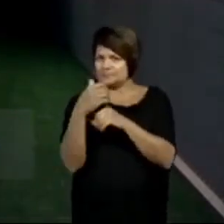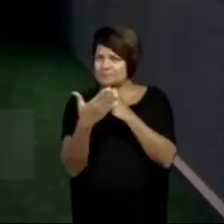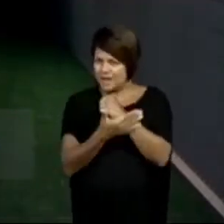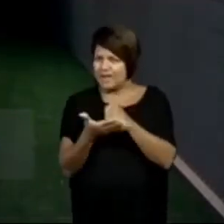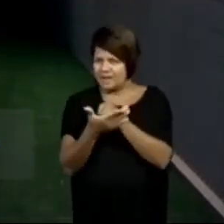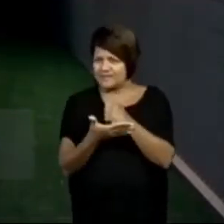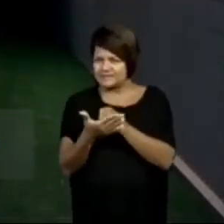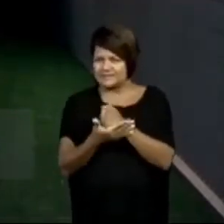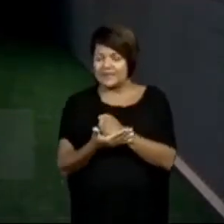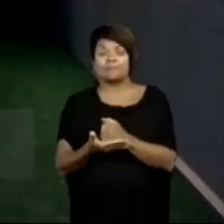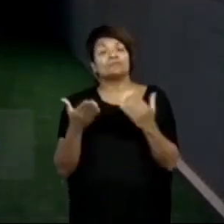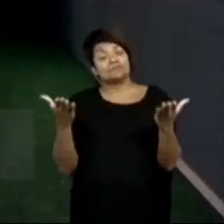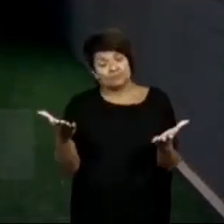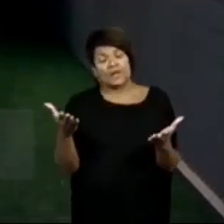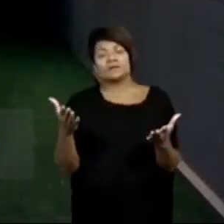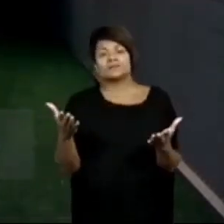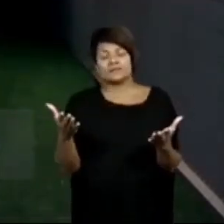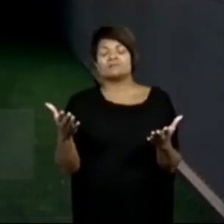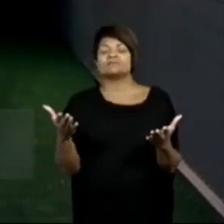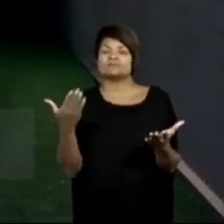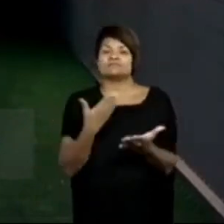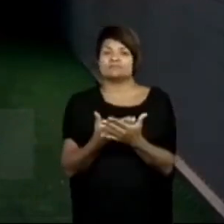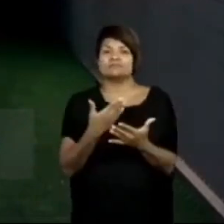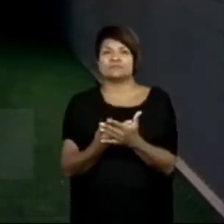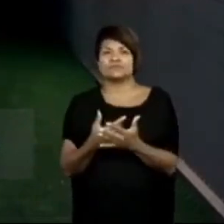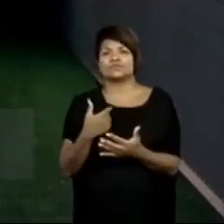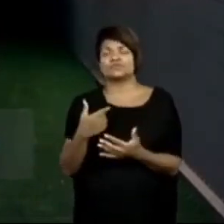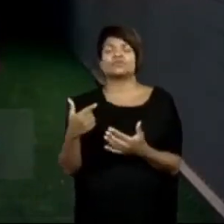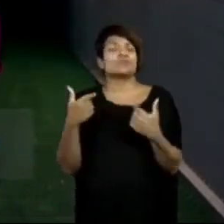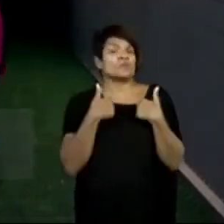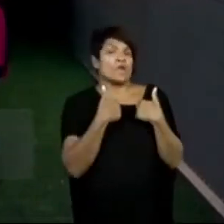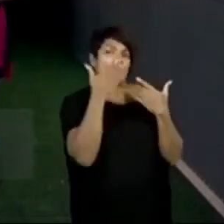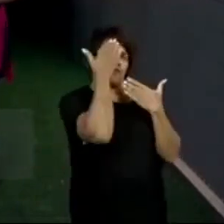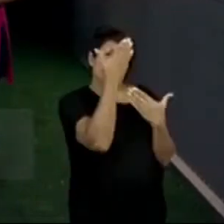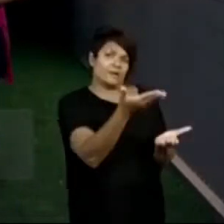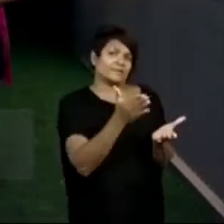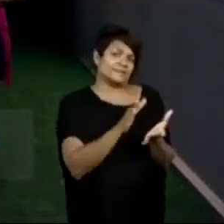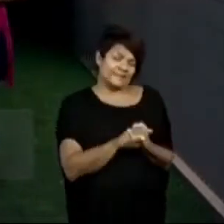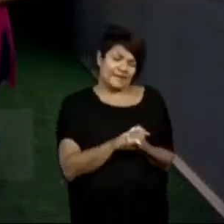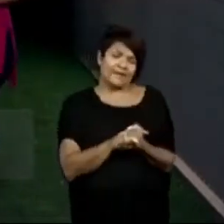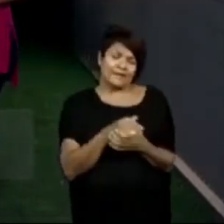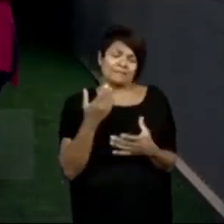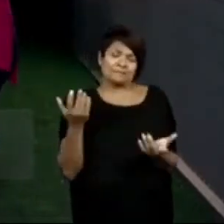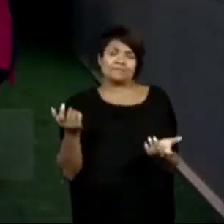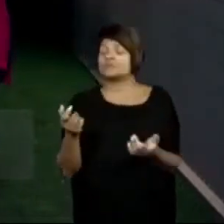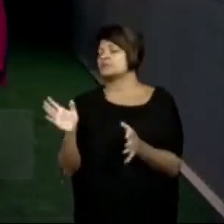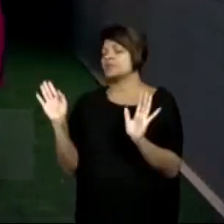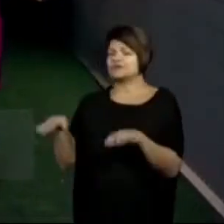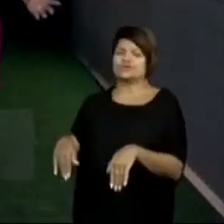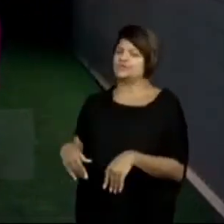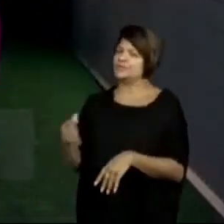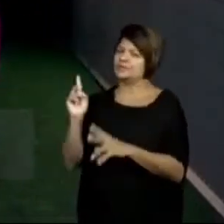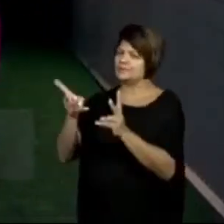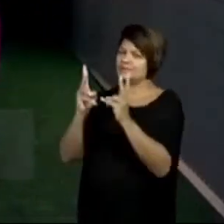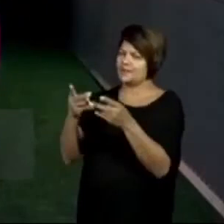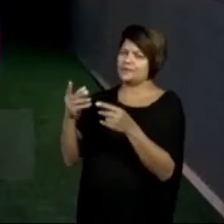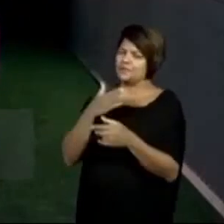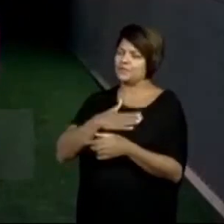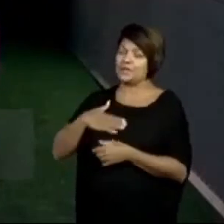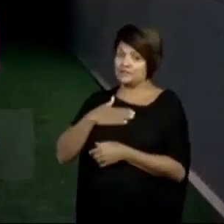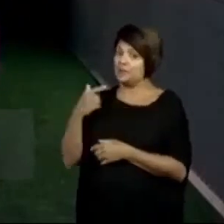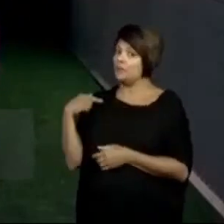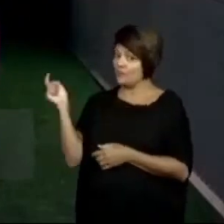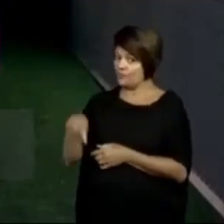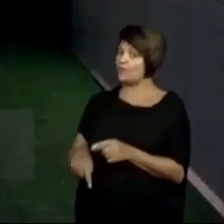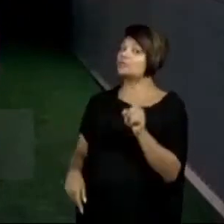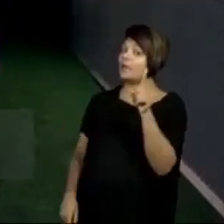básicas. Essa foi a nossa aula. Vou te agradecer primeiro por ter participado junto comigo, Pro. Imagina, é sempre um prazer. Eu vou